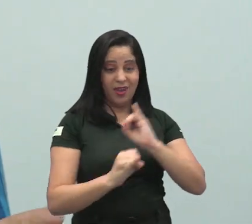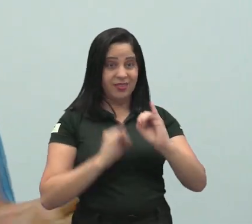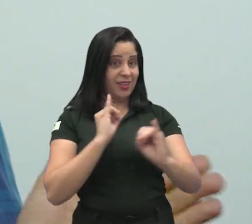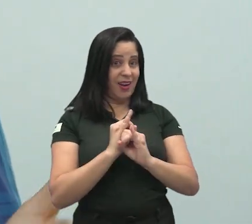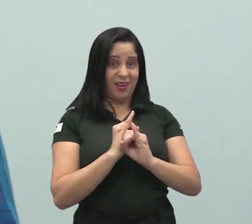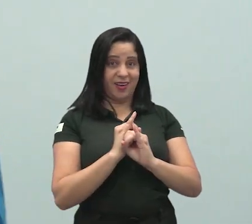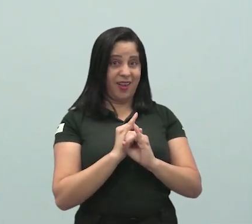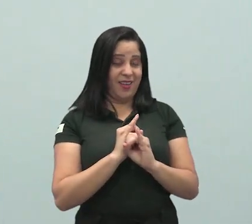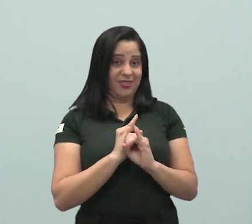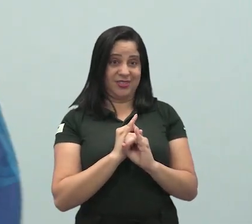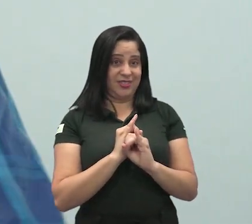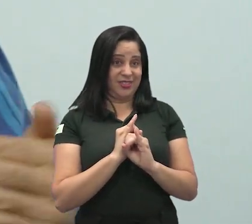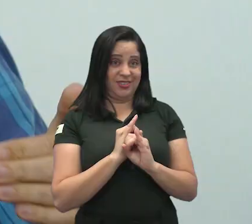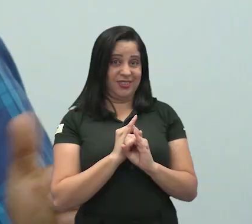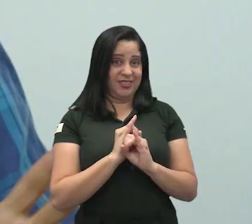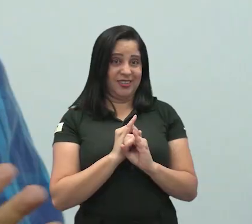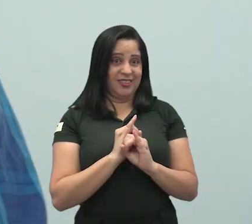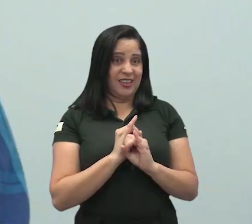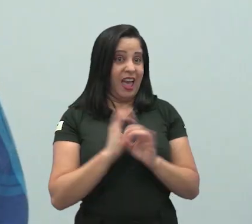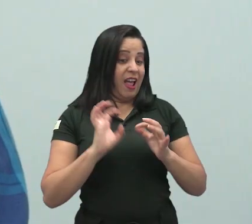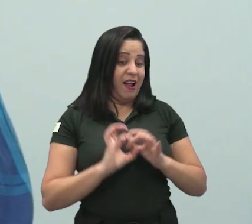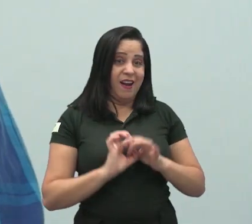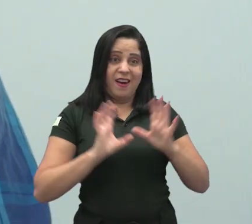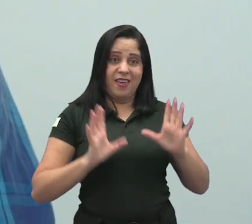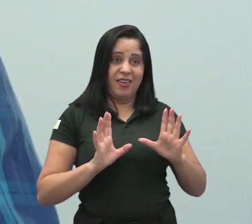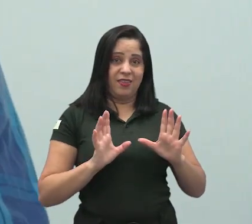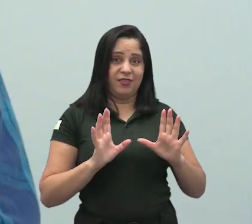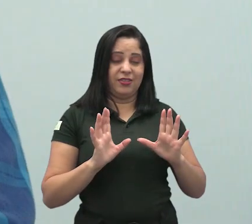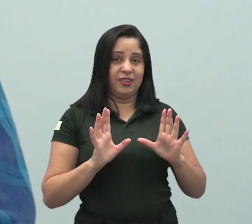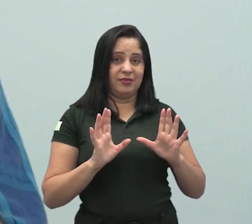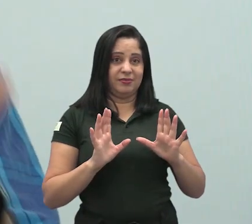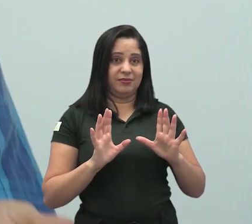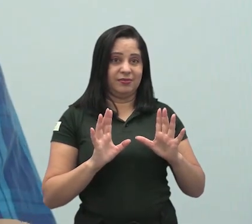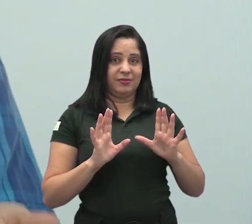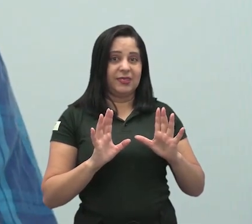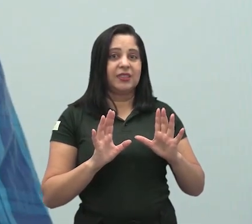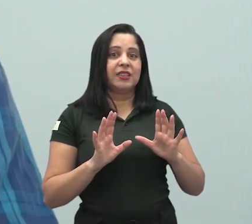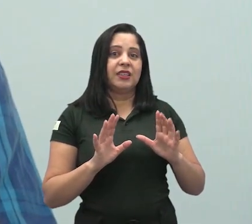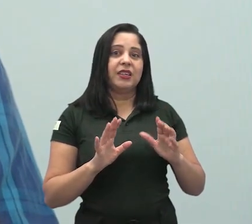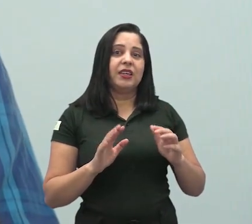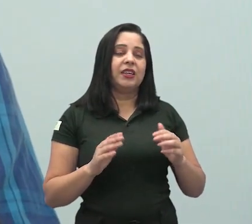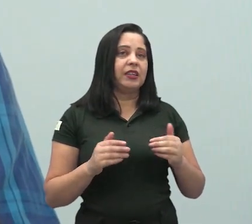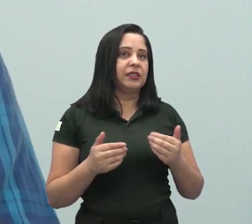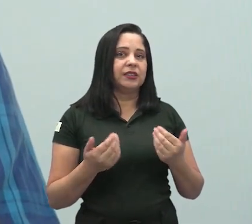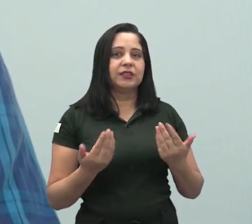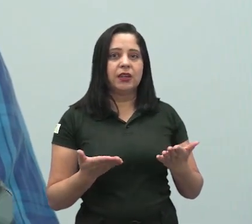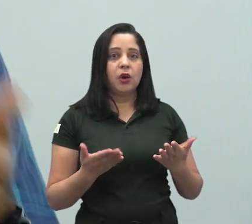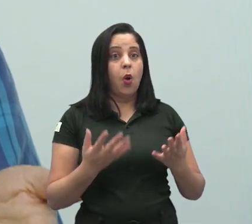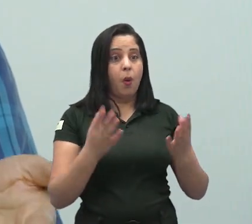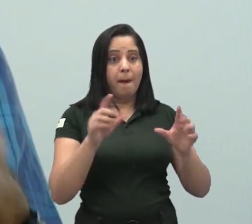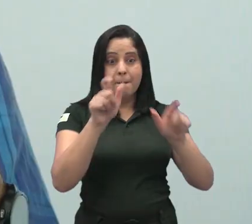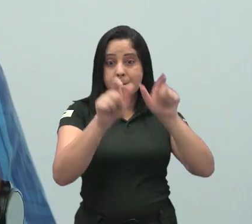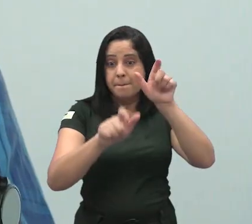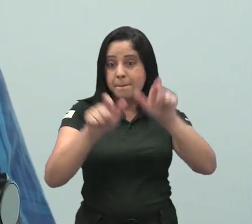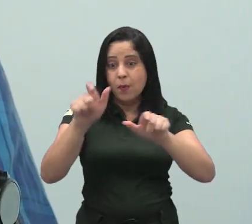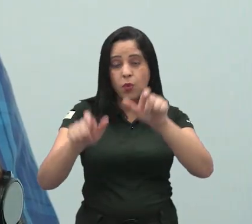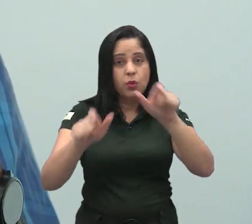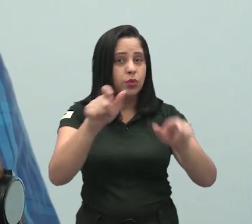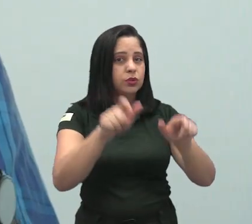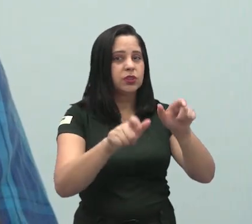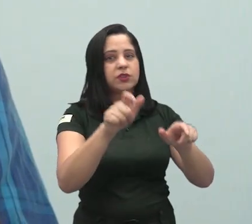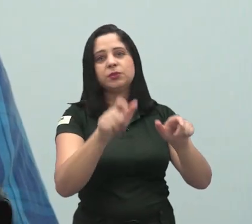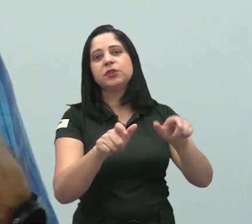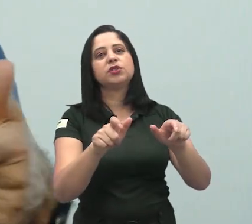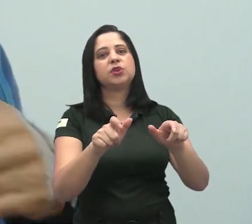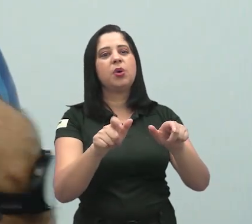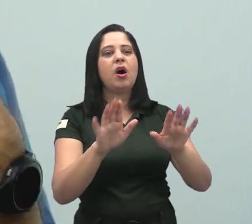meio que fez um atalho, né? Então, com a pandemia, acabou acelerando esse processo. E muitas pessoas com a pandemia